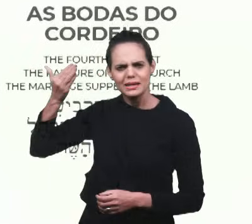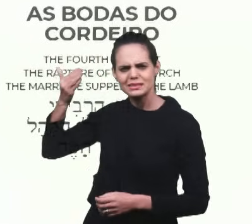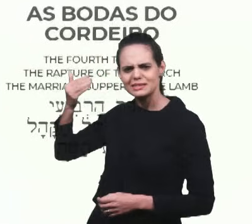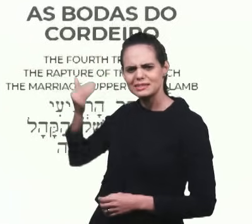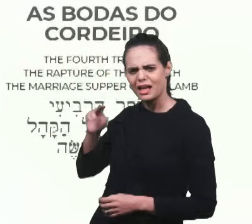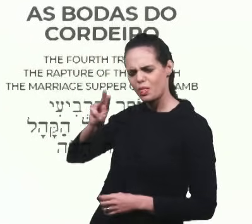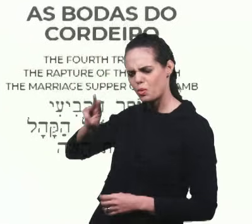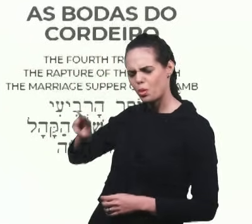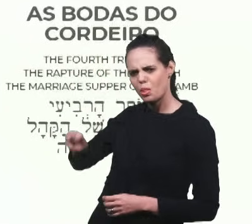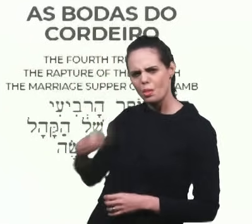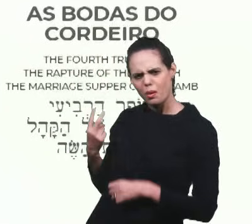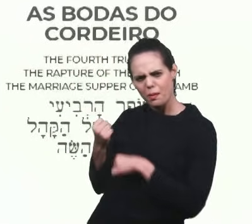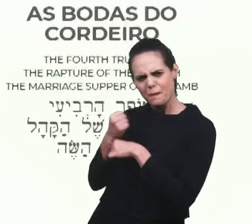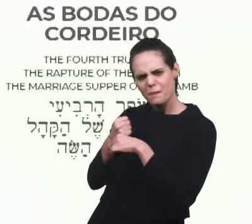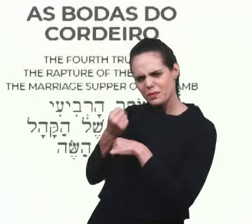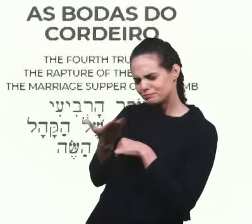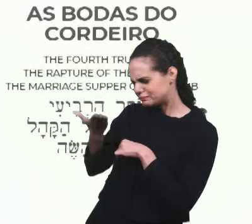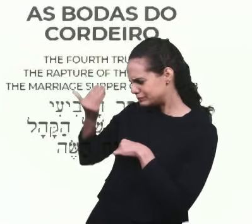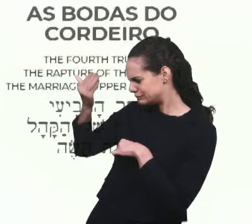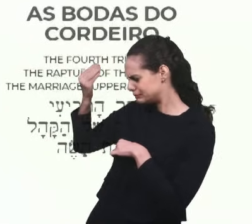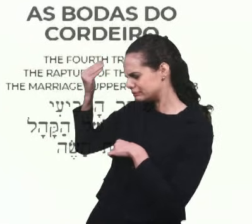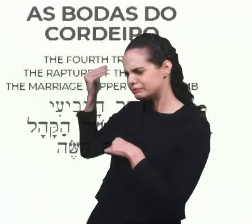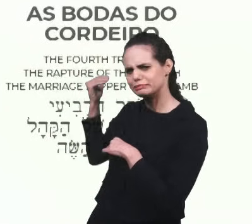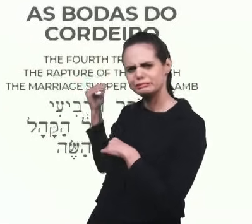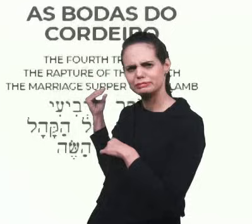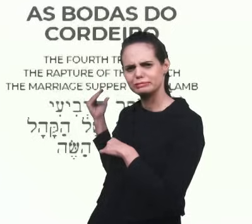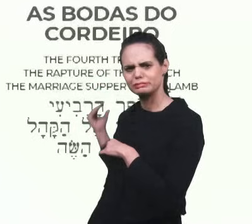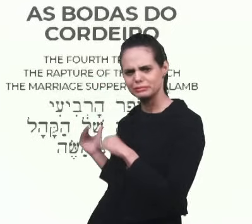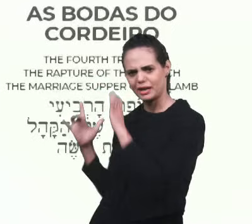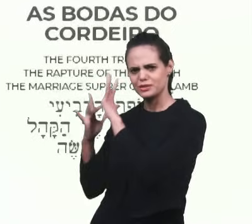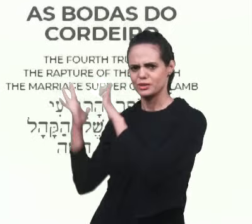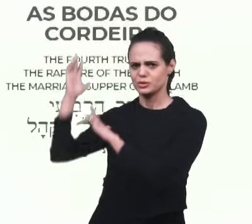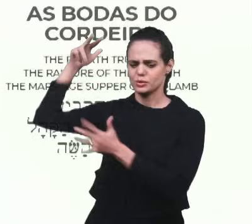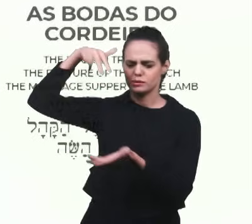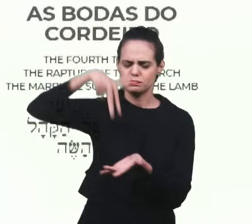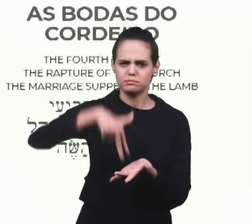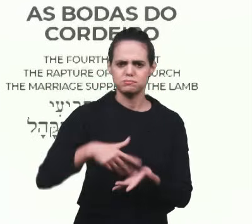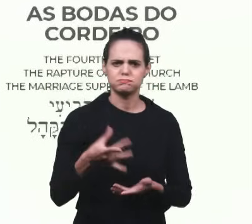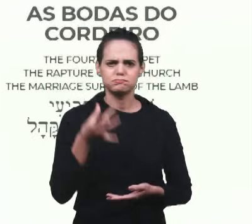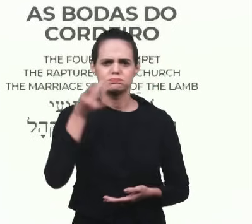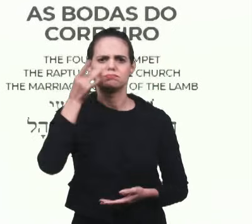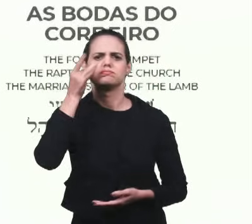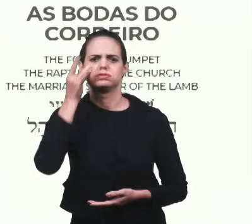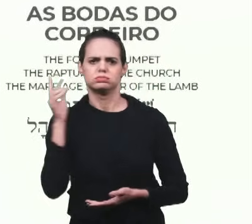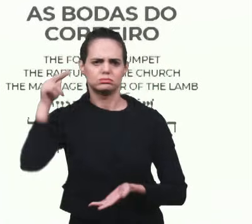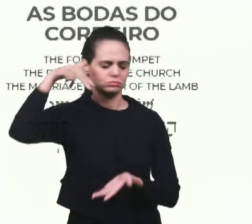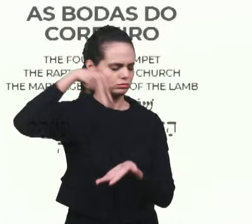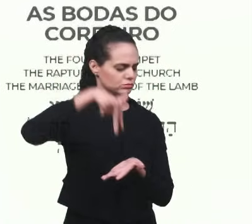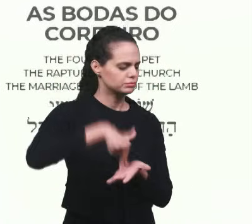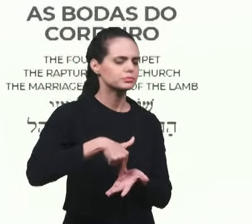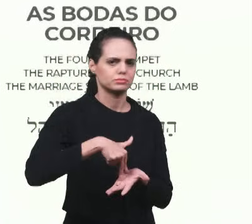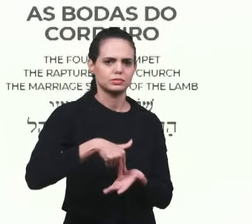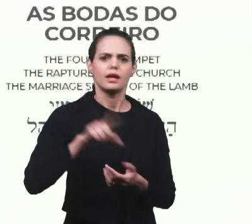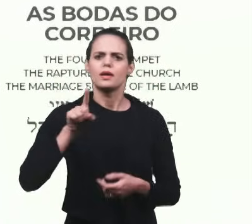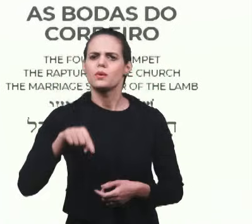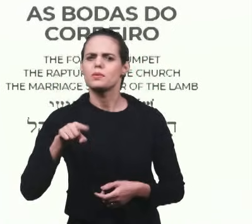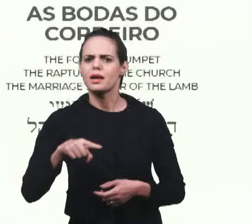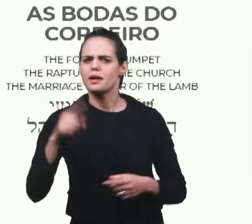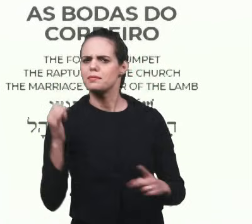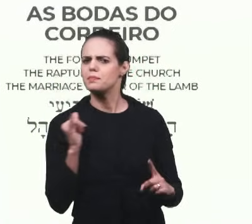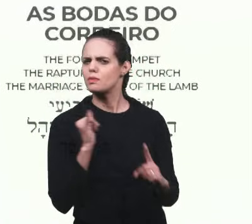atrás, visitou o povo, ele nasceu ali, era o profeta de Nazaré da